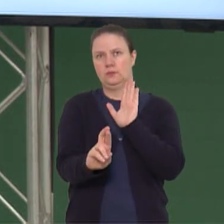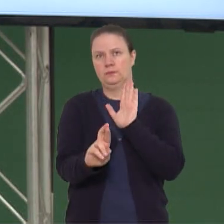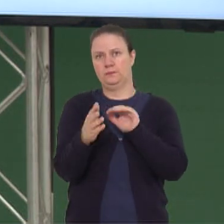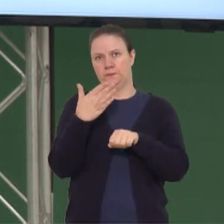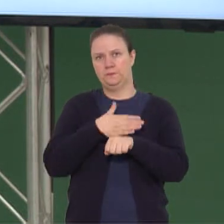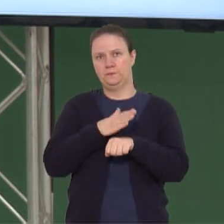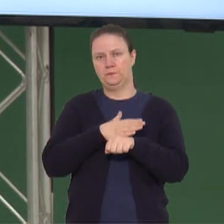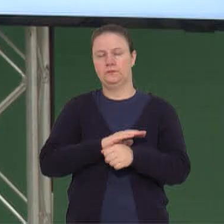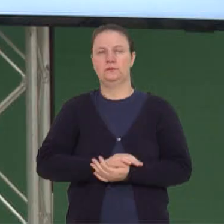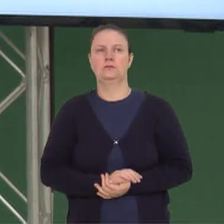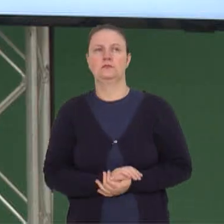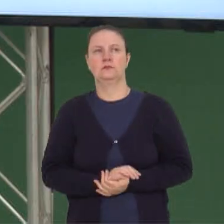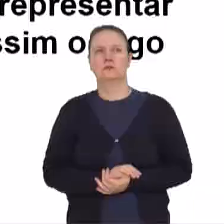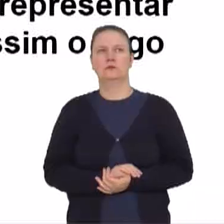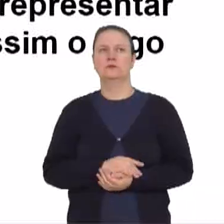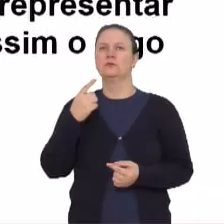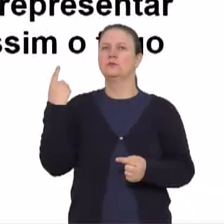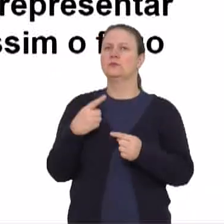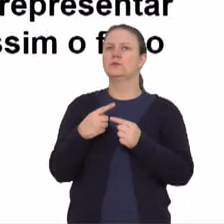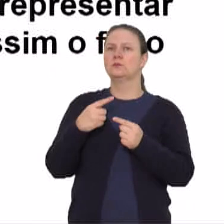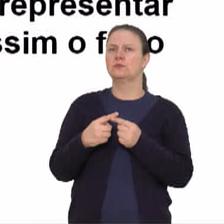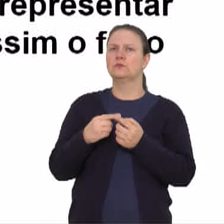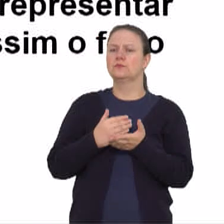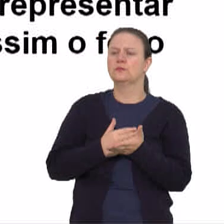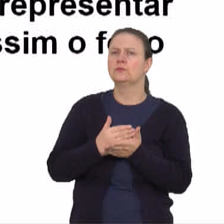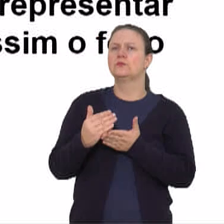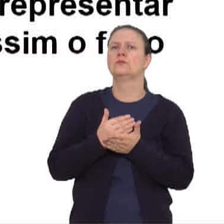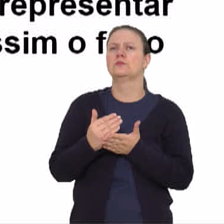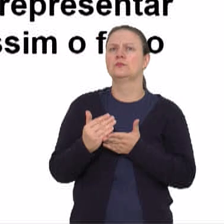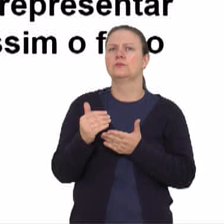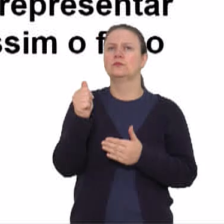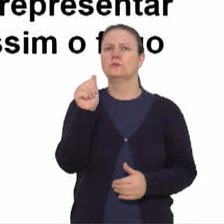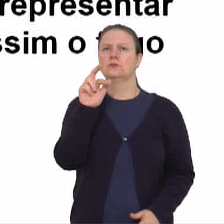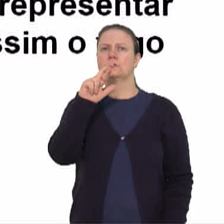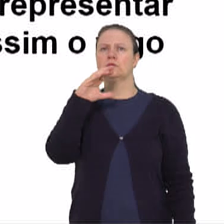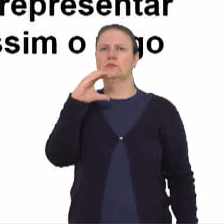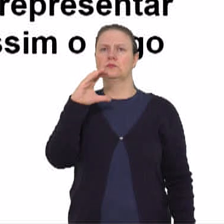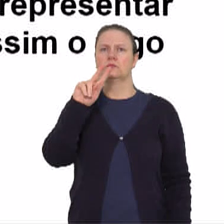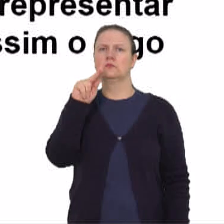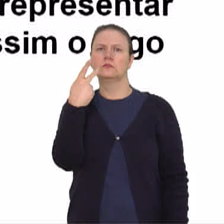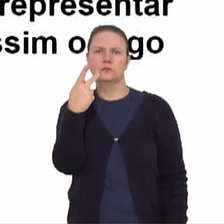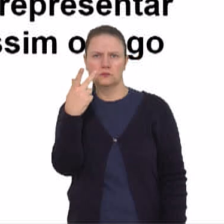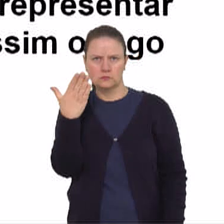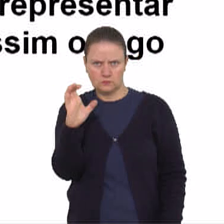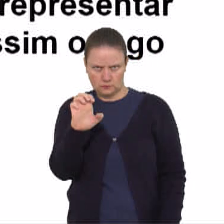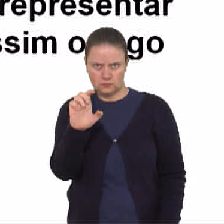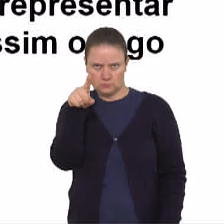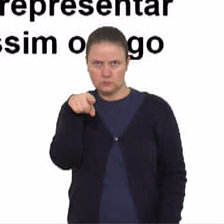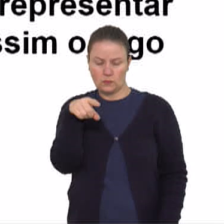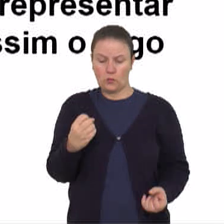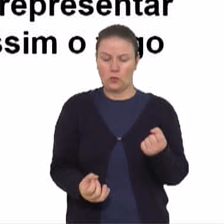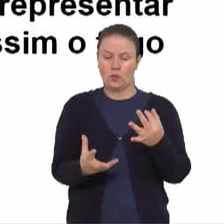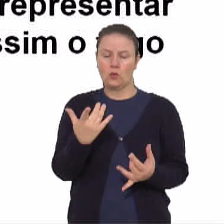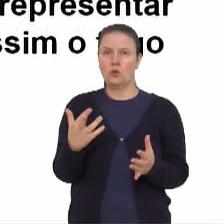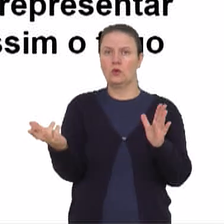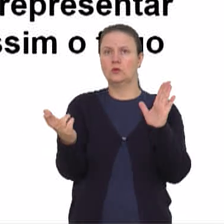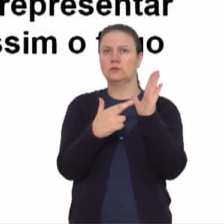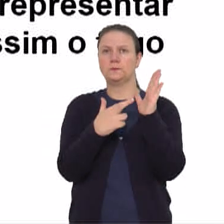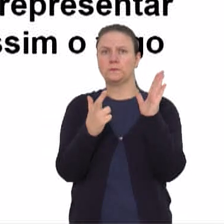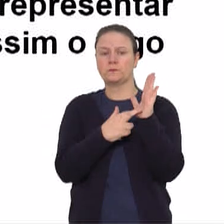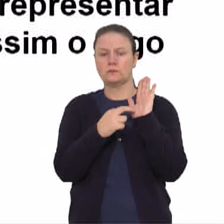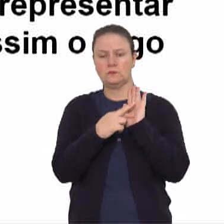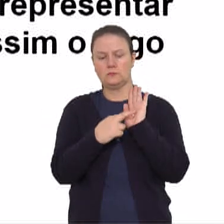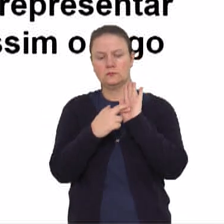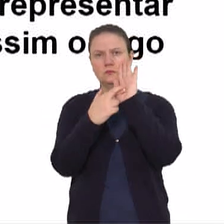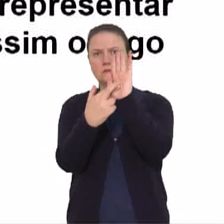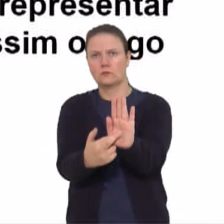exercício. Por que o princípio, arqué, é fogo para Heráclito? Resposta: o fogo